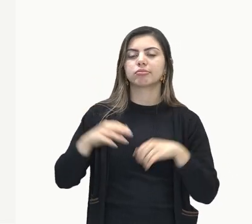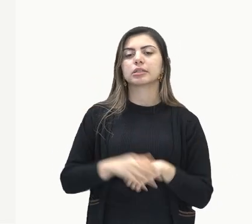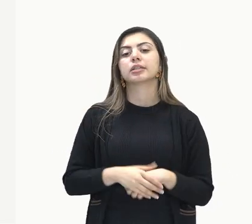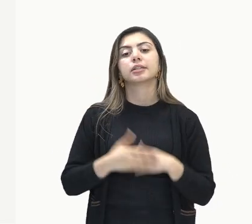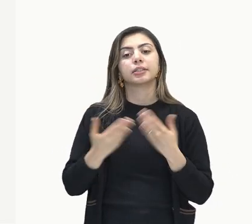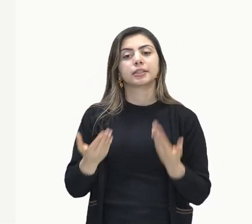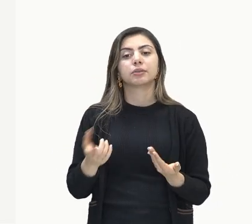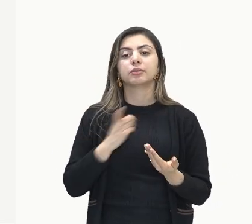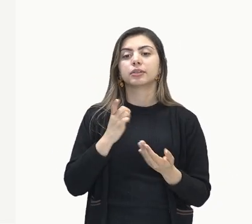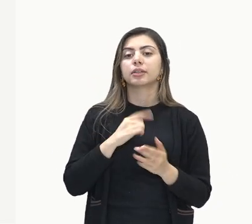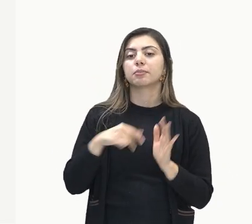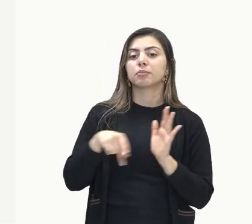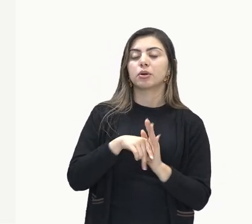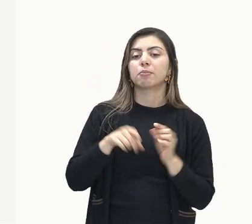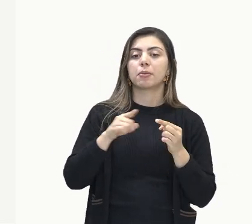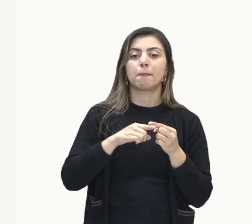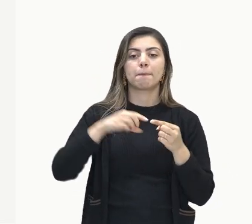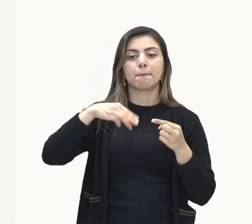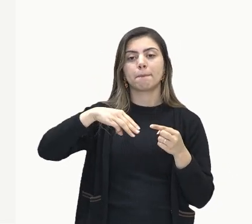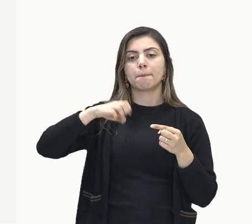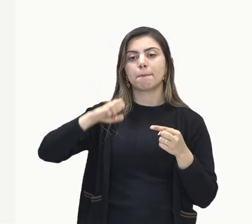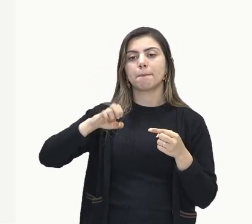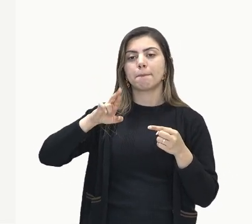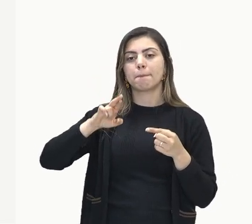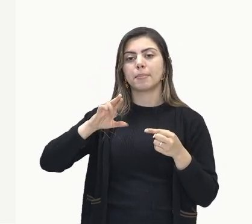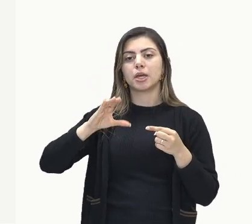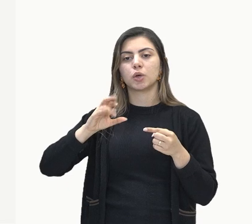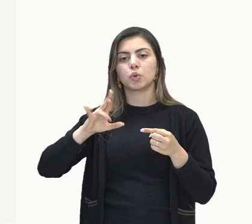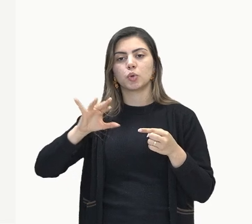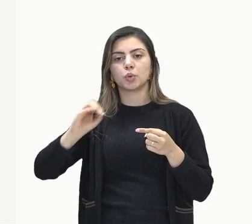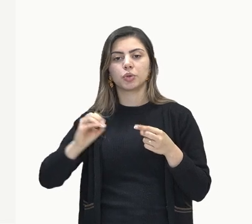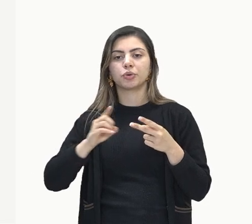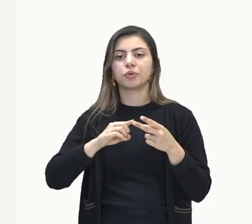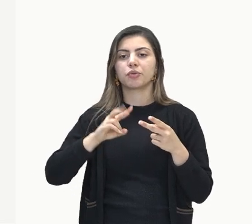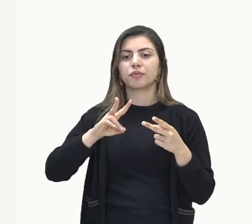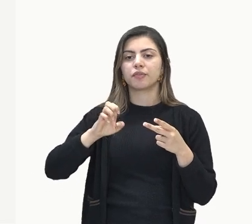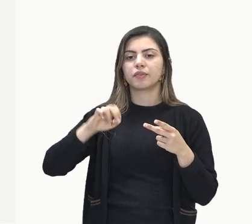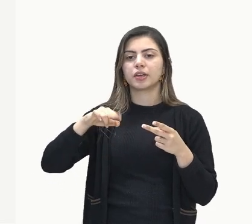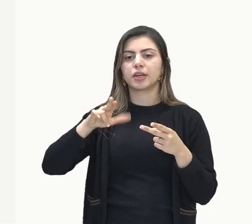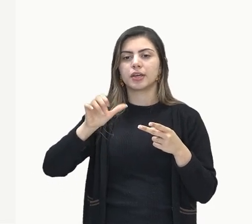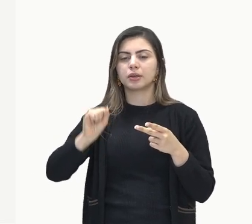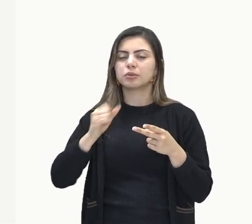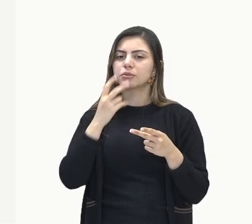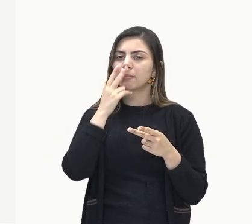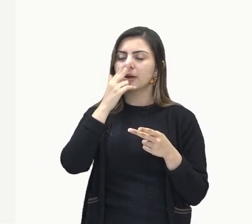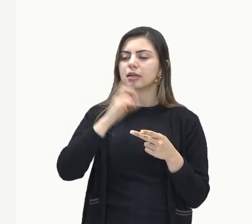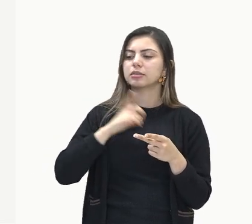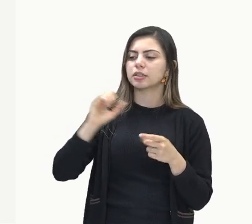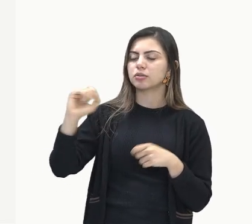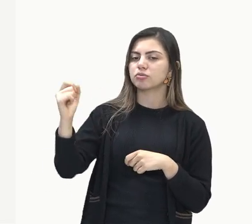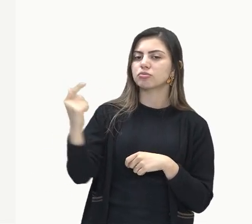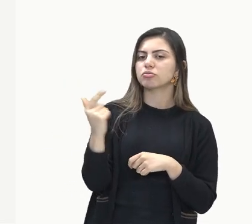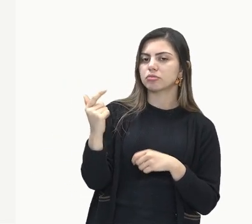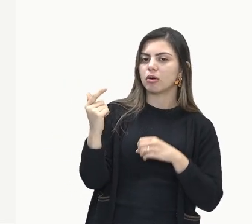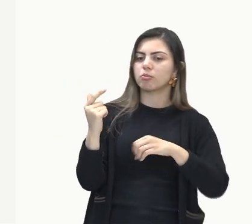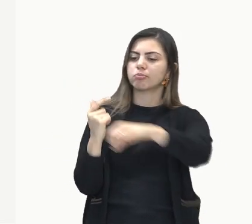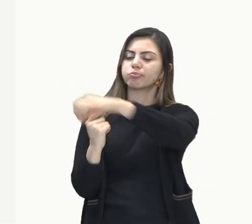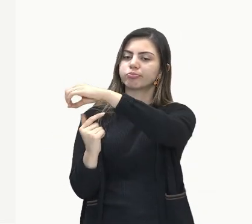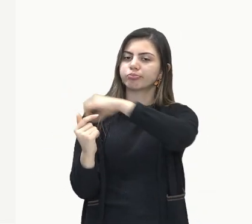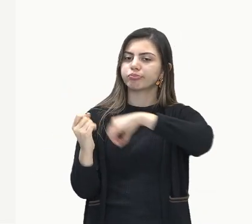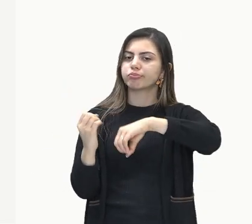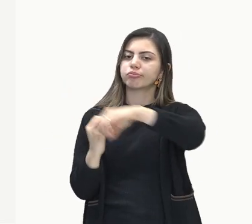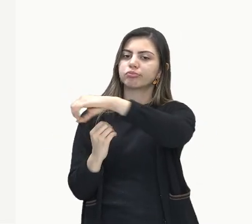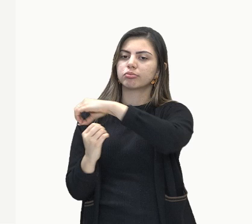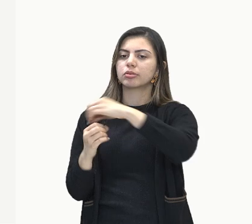de Mercúrio e Vênus e as mudanças nas posições dos planetas no zodíaco também eram